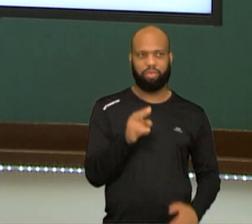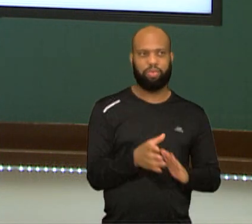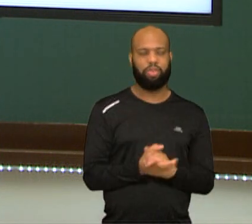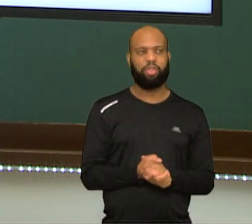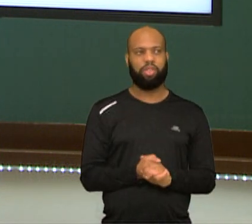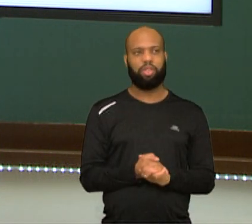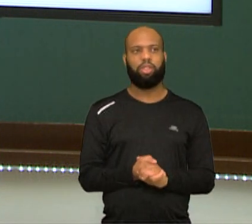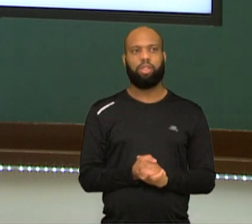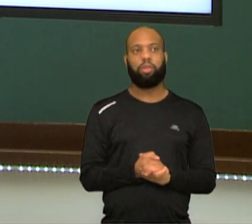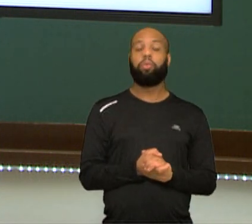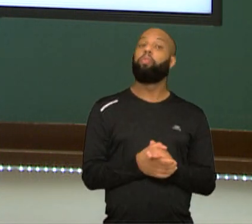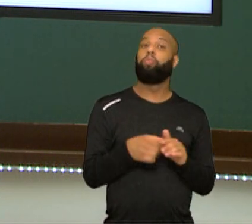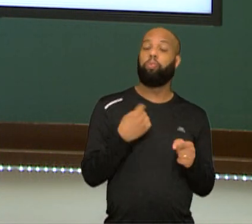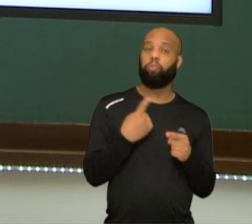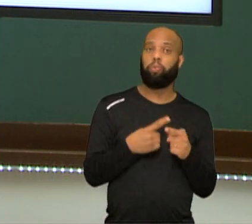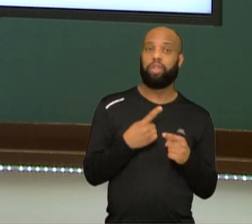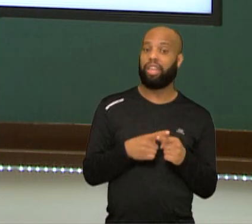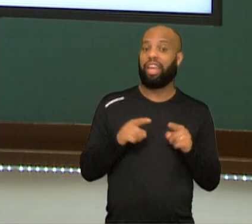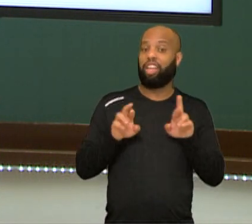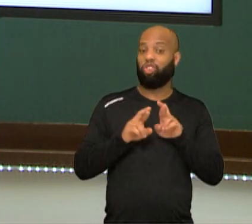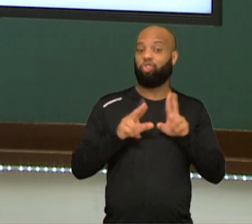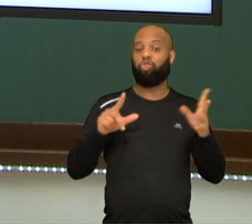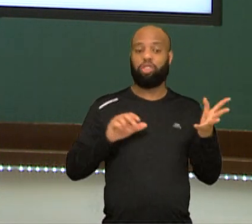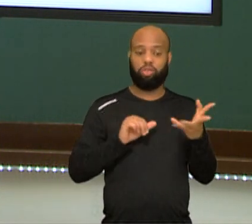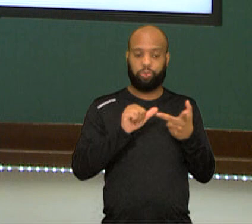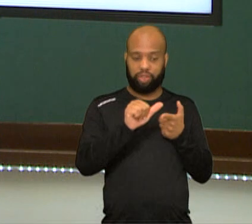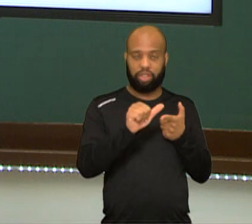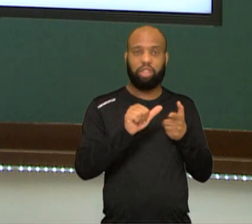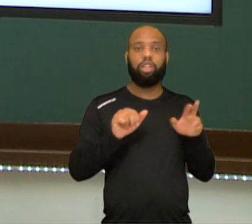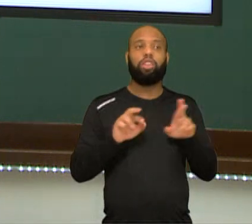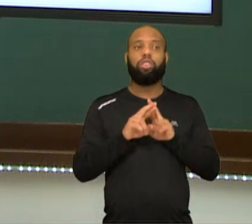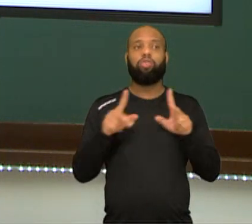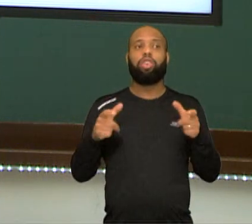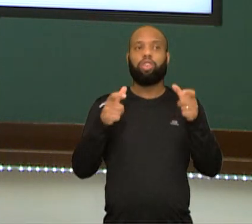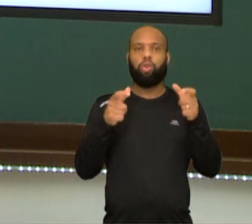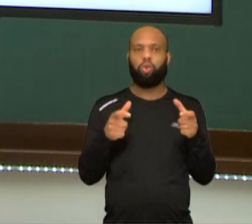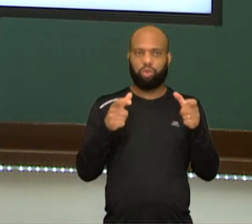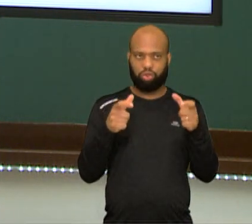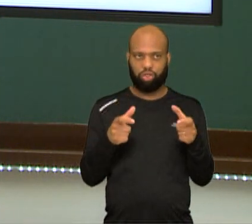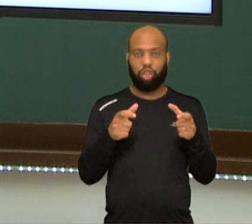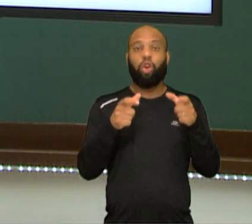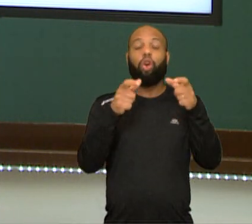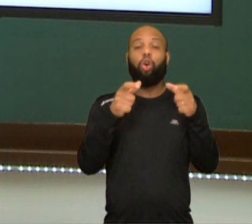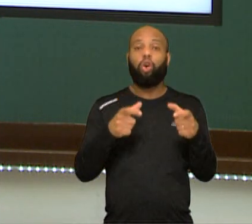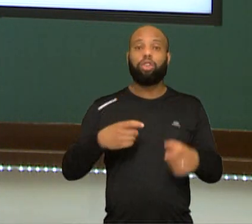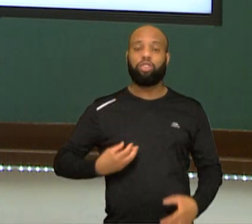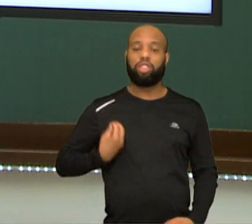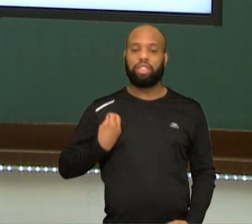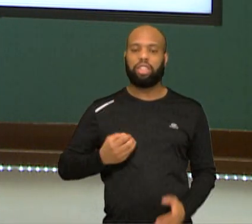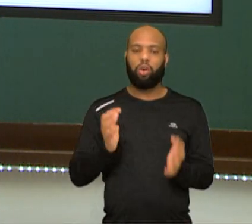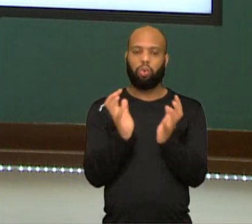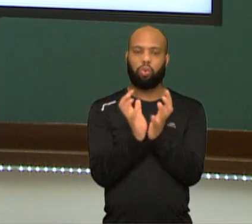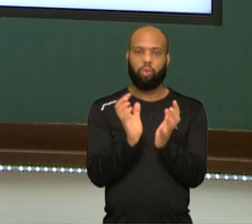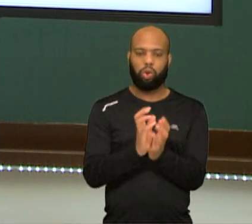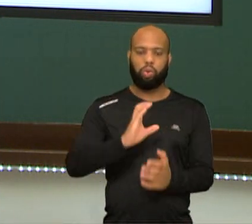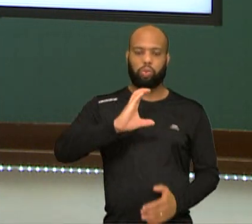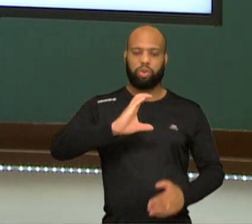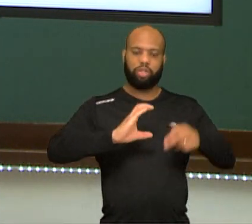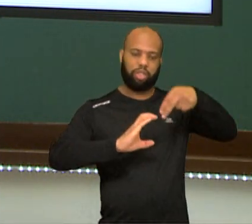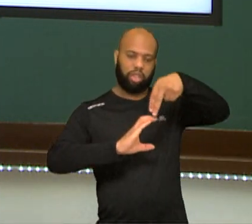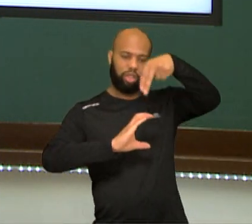Elas são substâncias diferentes e a diferença está exatamente na posição do grupo carbonila,